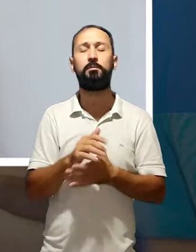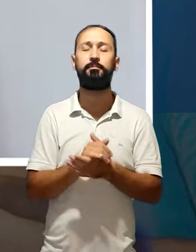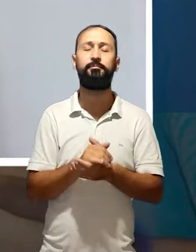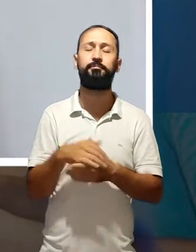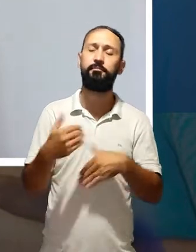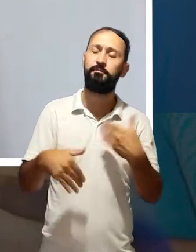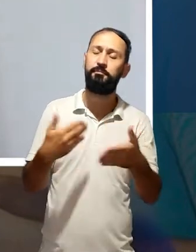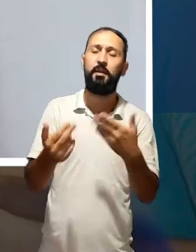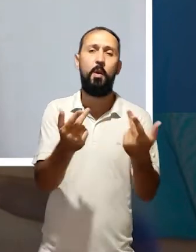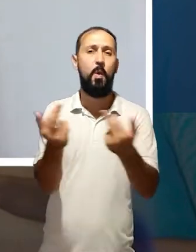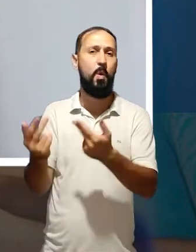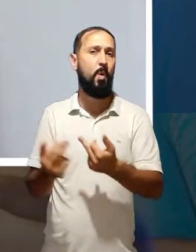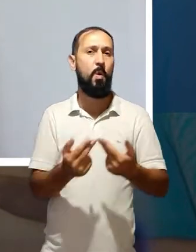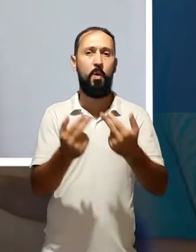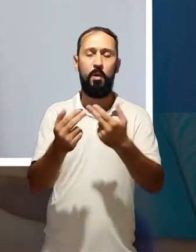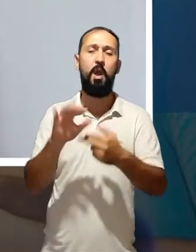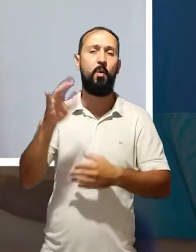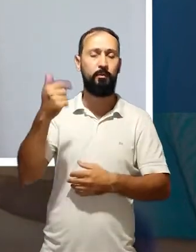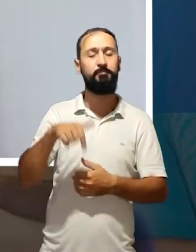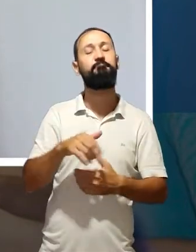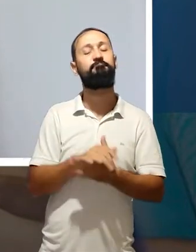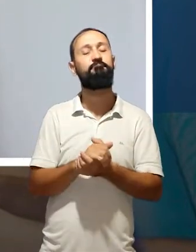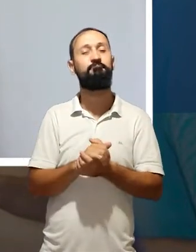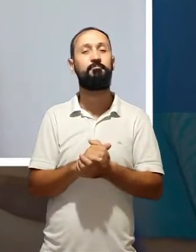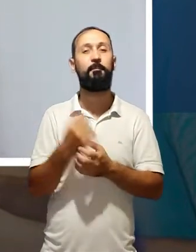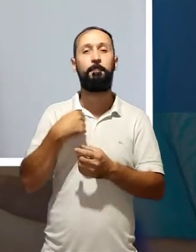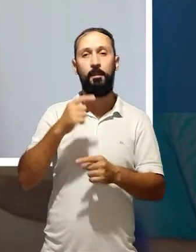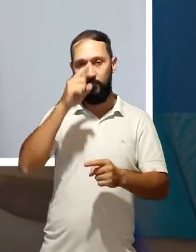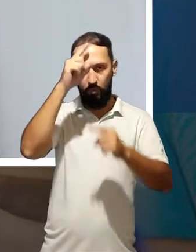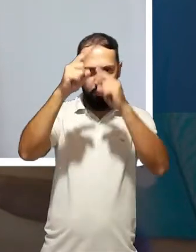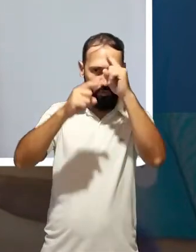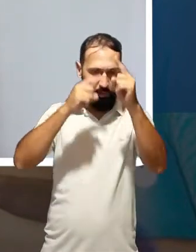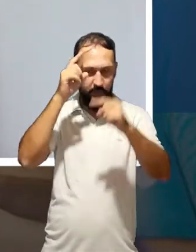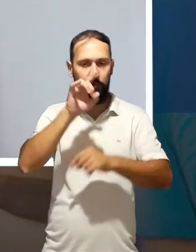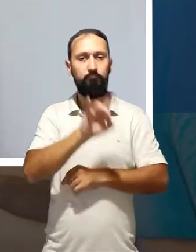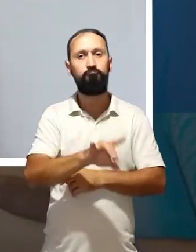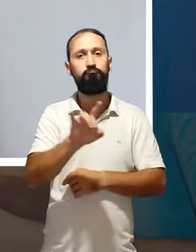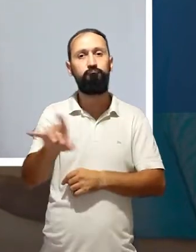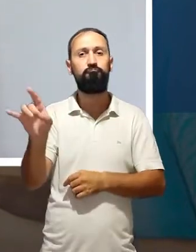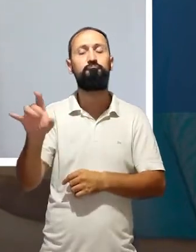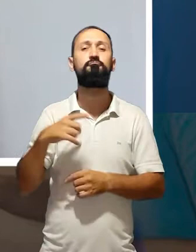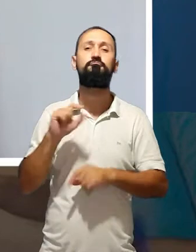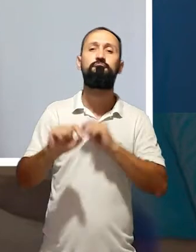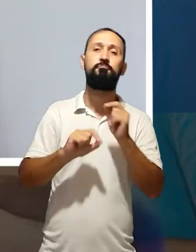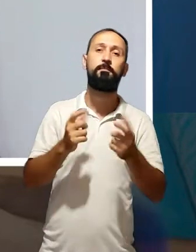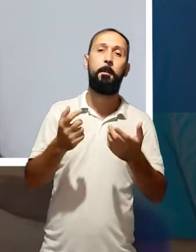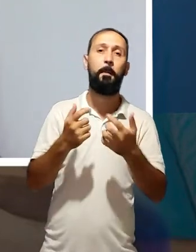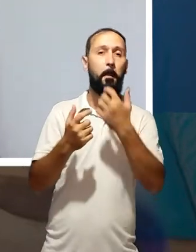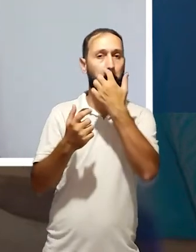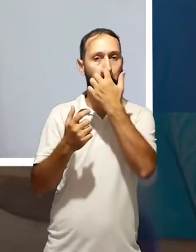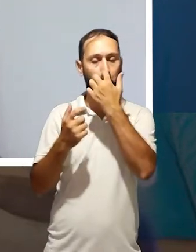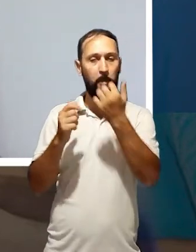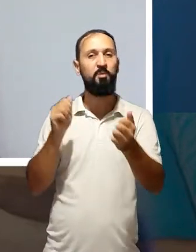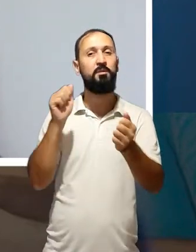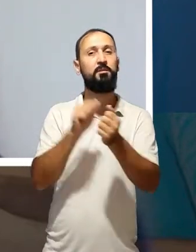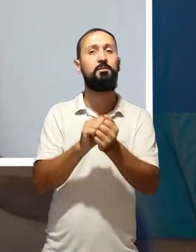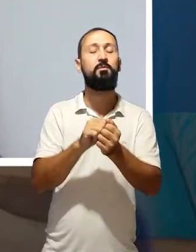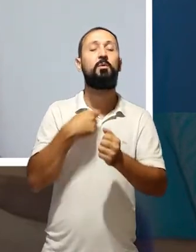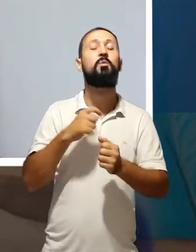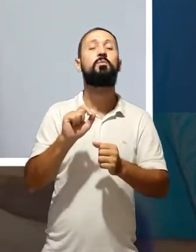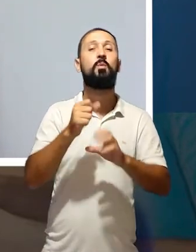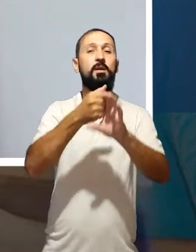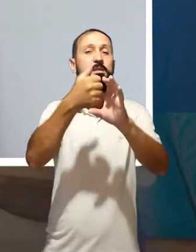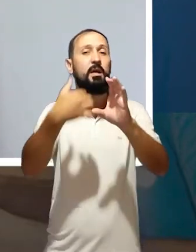não. E por aí vai, né? A mesma coisa que acontece. É assim que eu vou criando os personagens, né? Ou criando os personagens junto